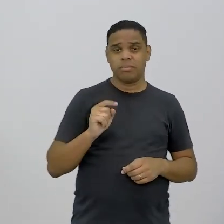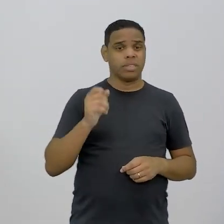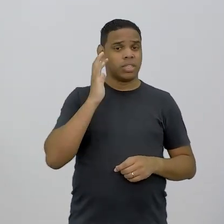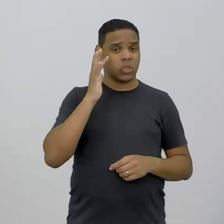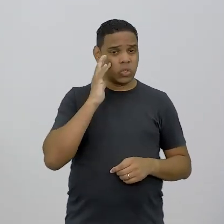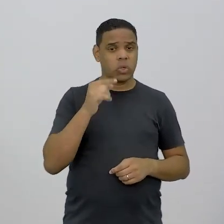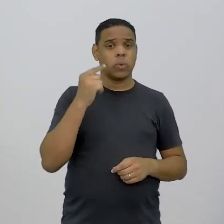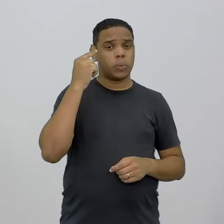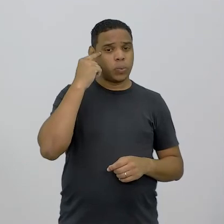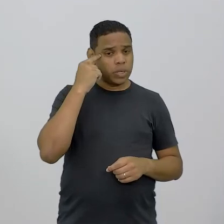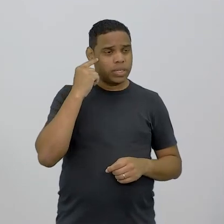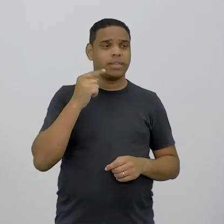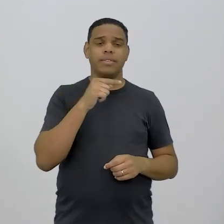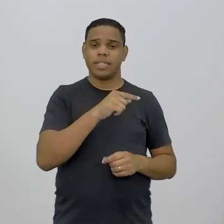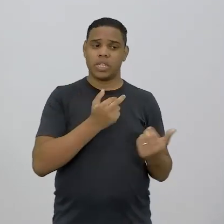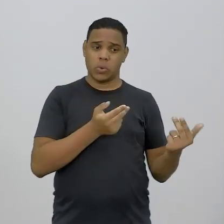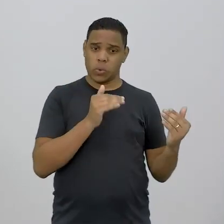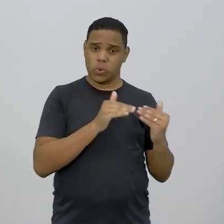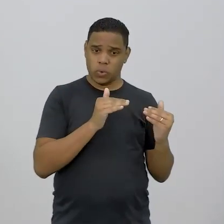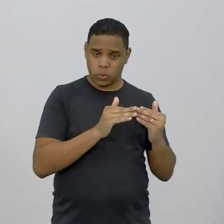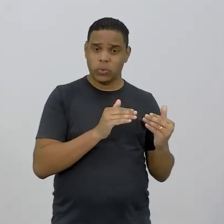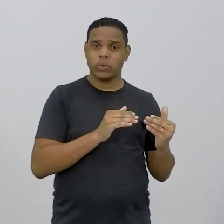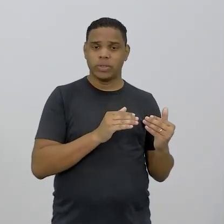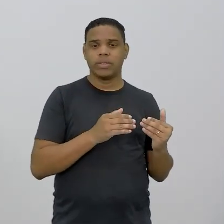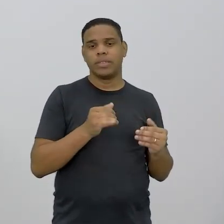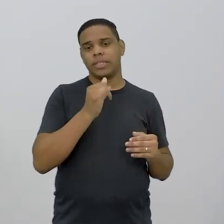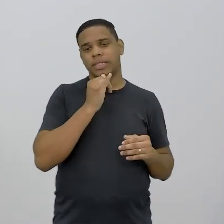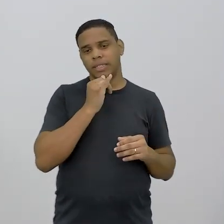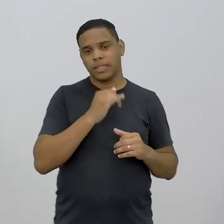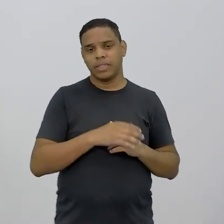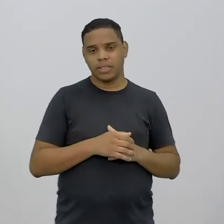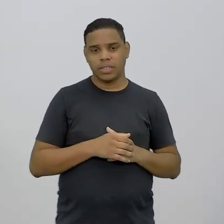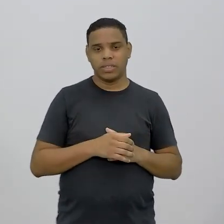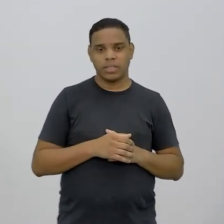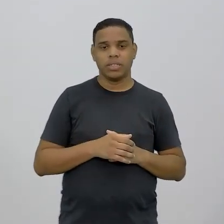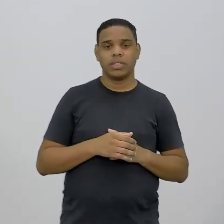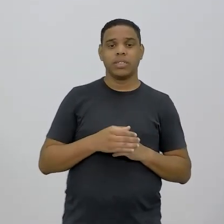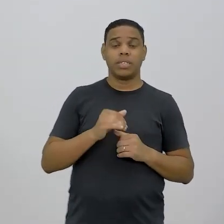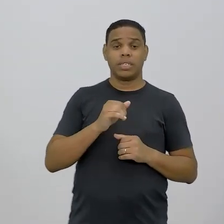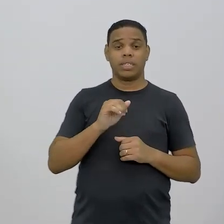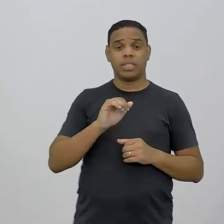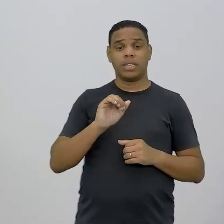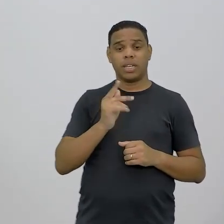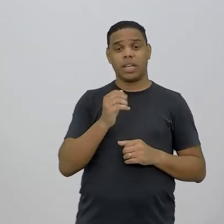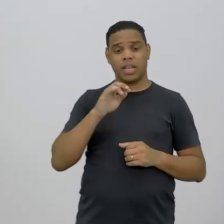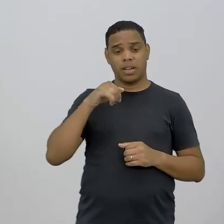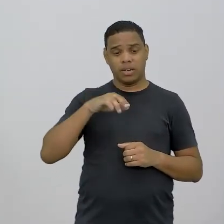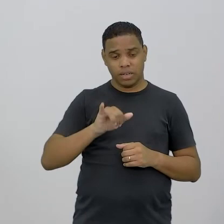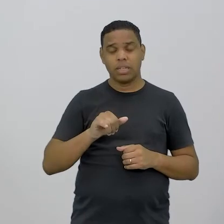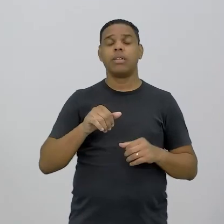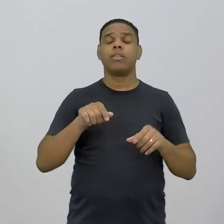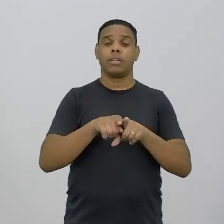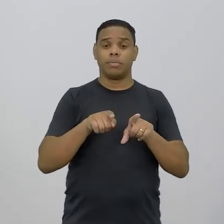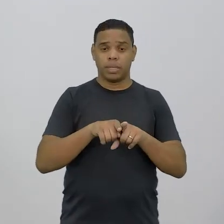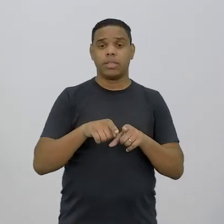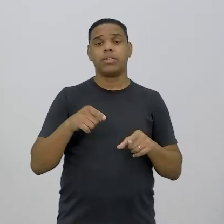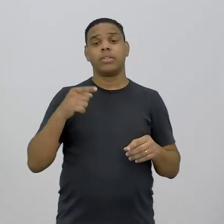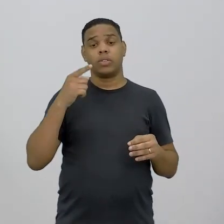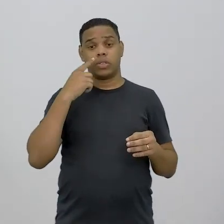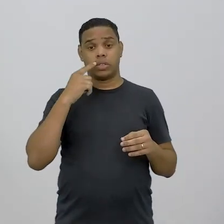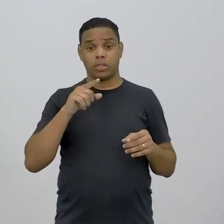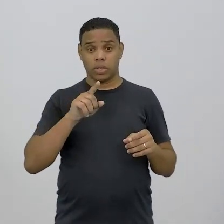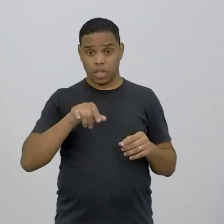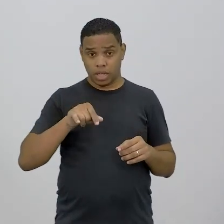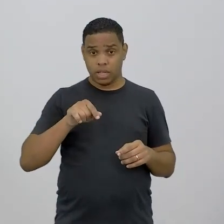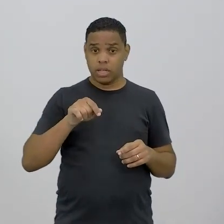teóricos também vão pensar junto com o Karl Marx, que vieram depois dele, como por exemplo o Harry Braverman, né? Harry Braverman,